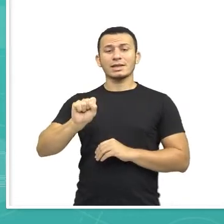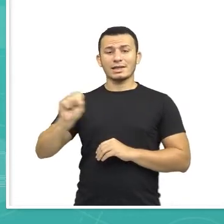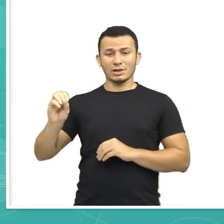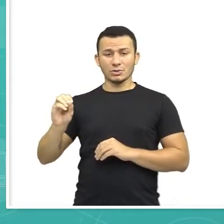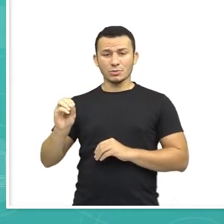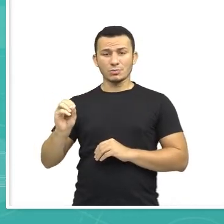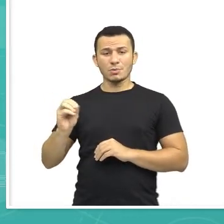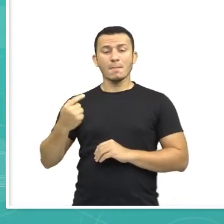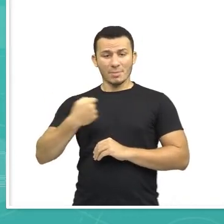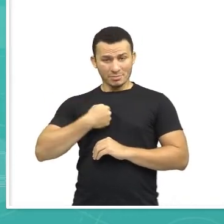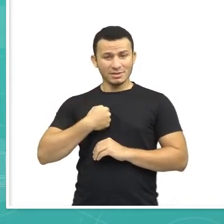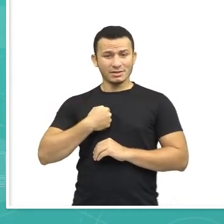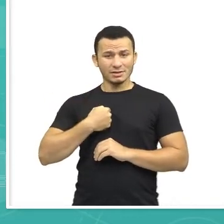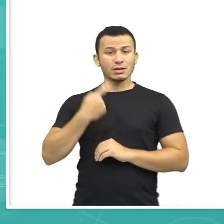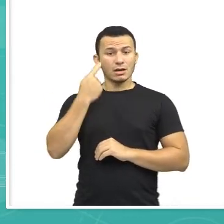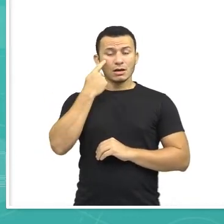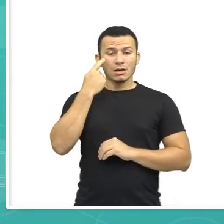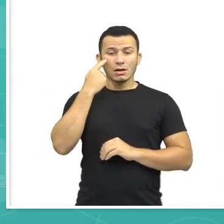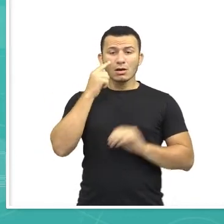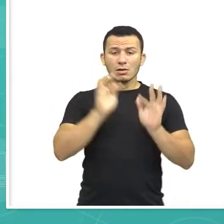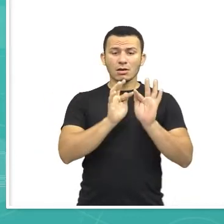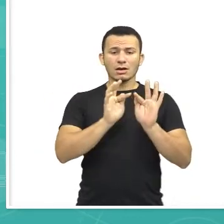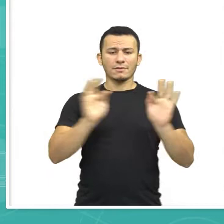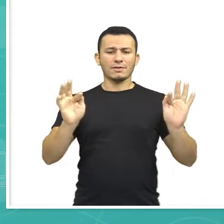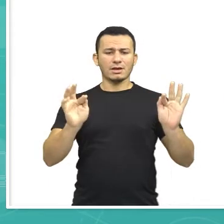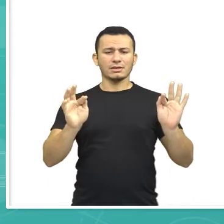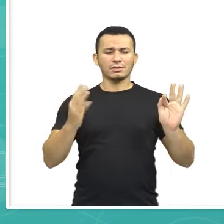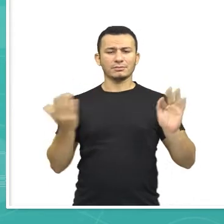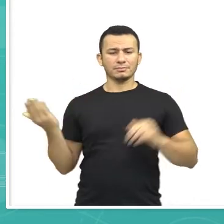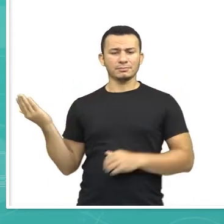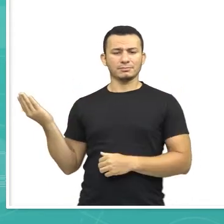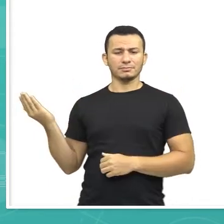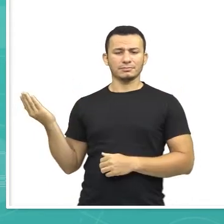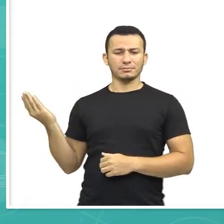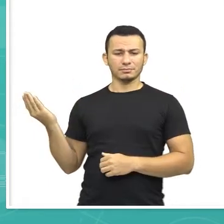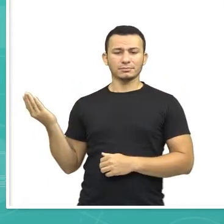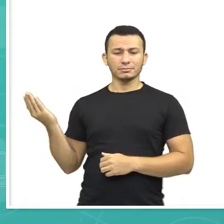o nosso pronome do caso reto,